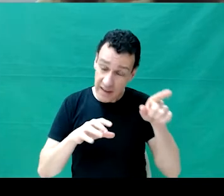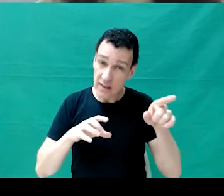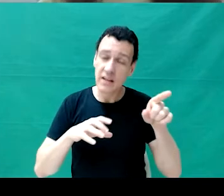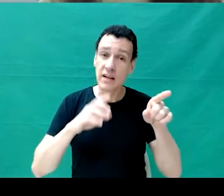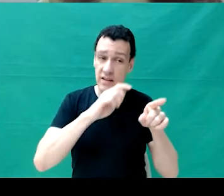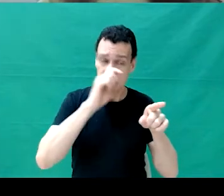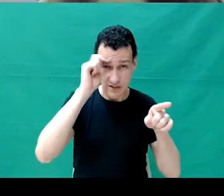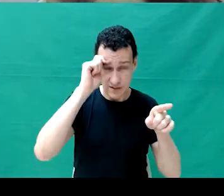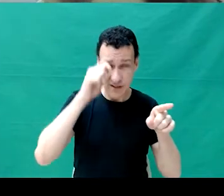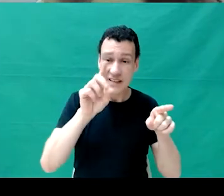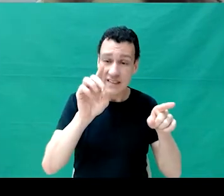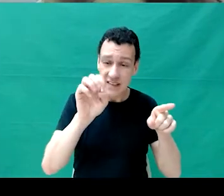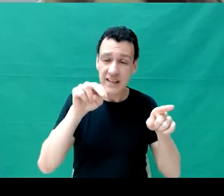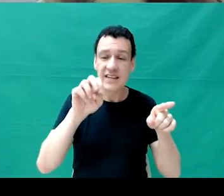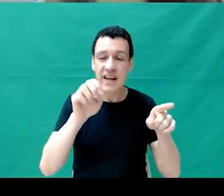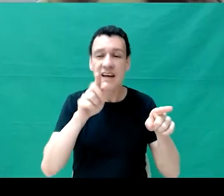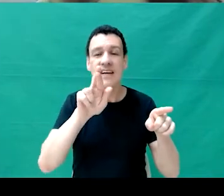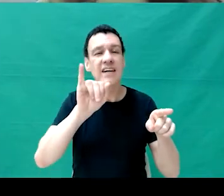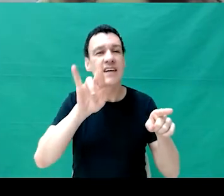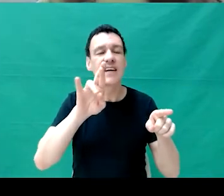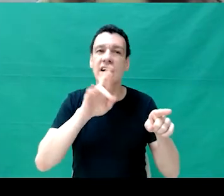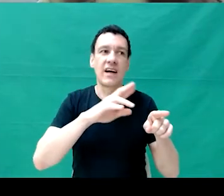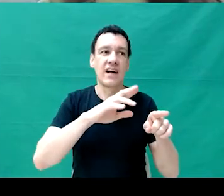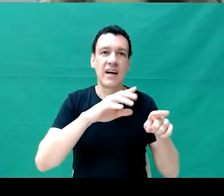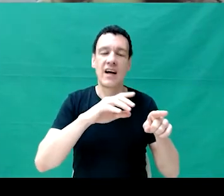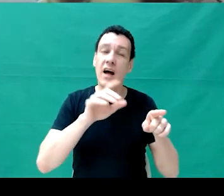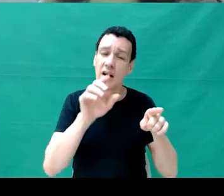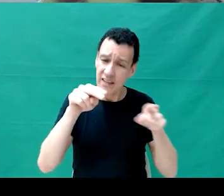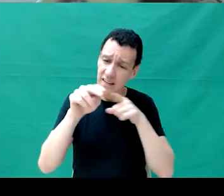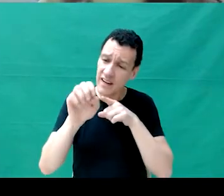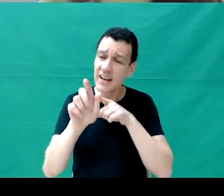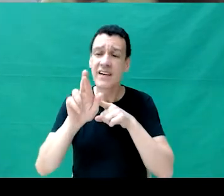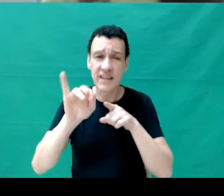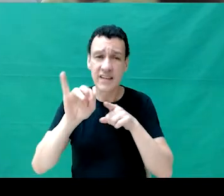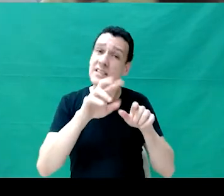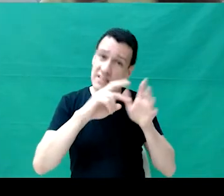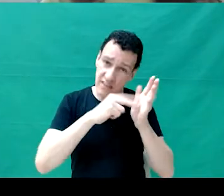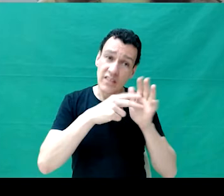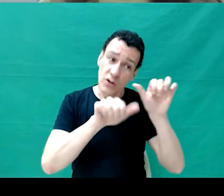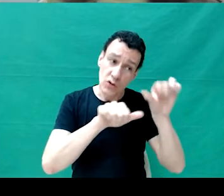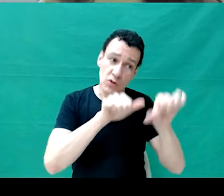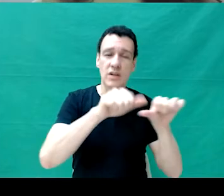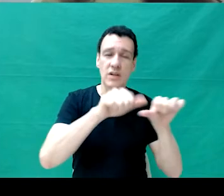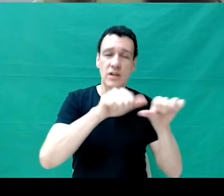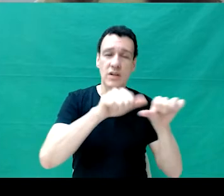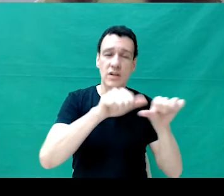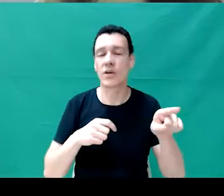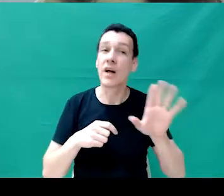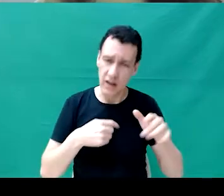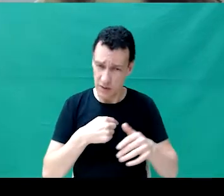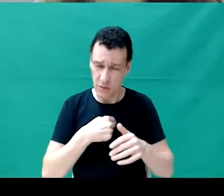da imagem de outra pessoa, sabe? Nada mais é do que tornar negro, tornar escuro. E por que isso tem que ser